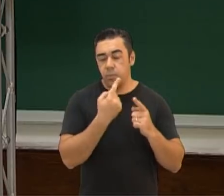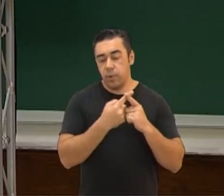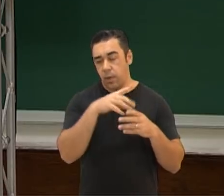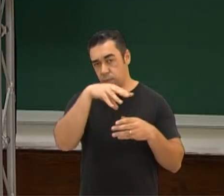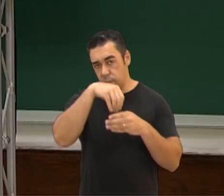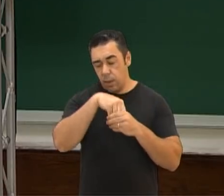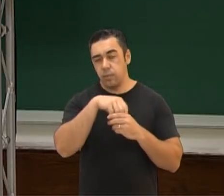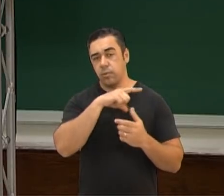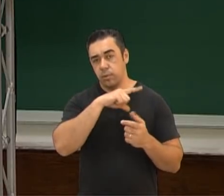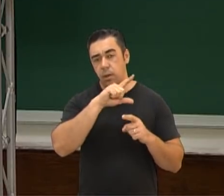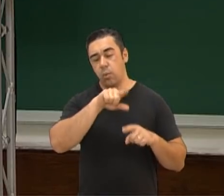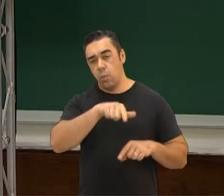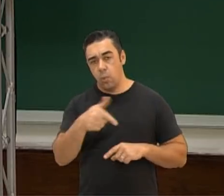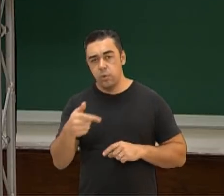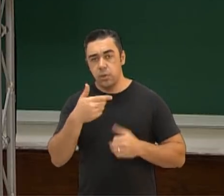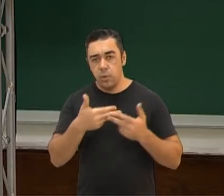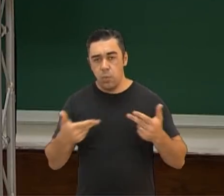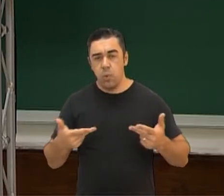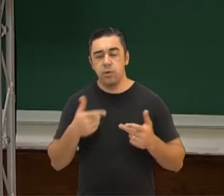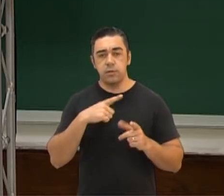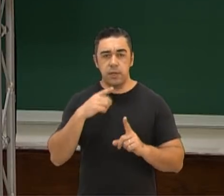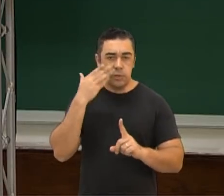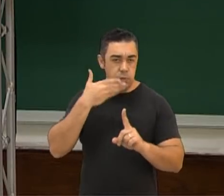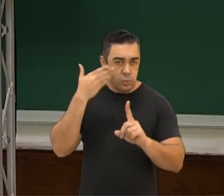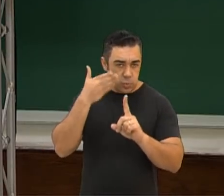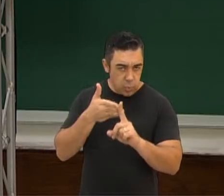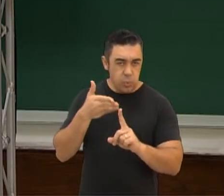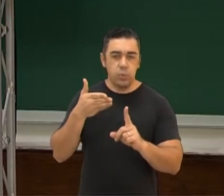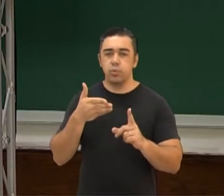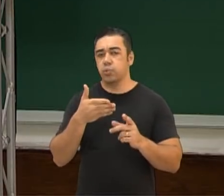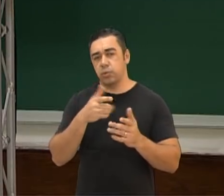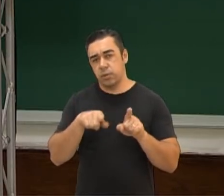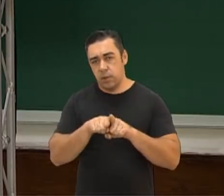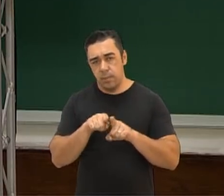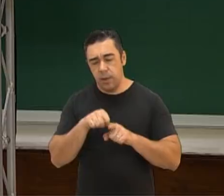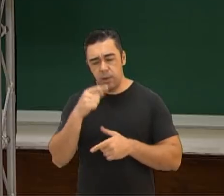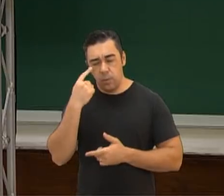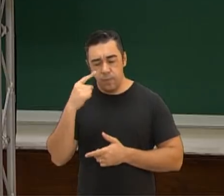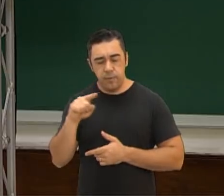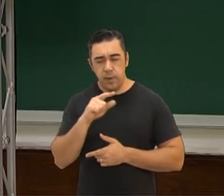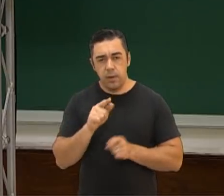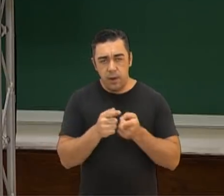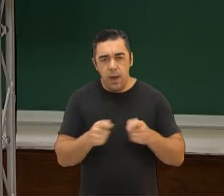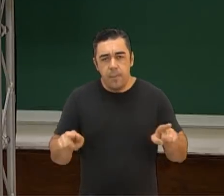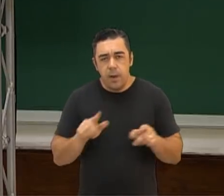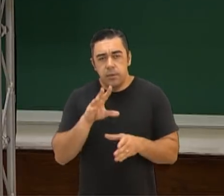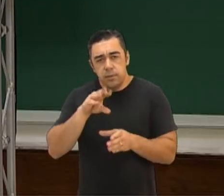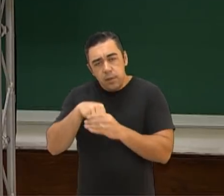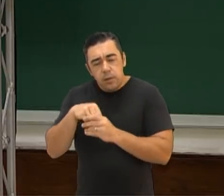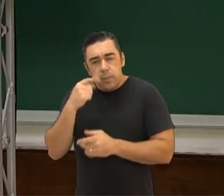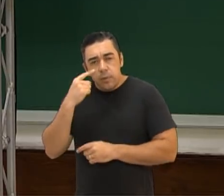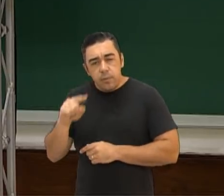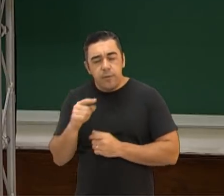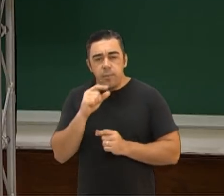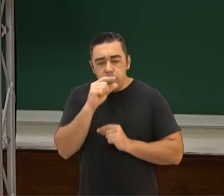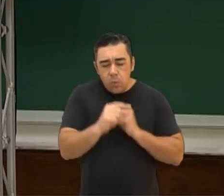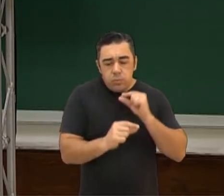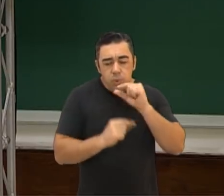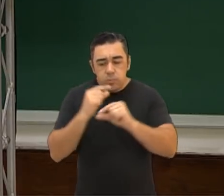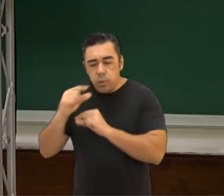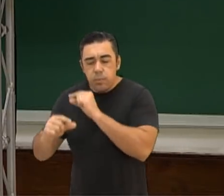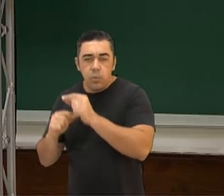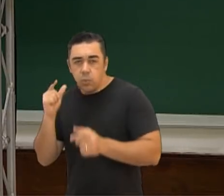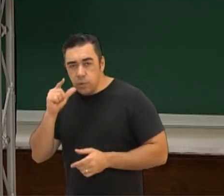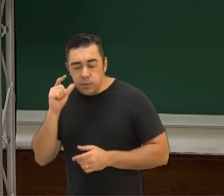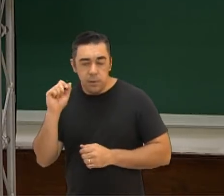elementos discursivos, literários, linguísticos para trabalhar, mas a gente vai trazendo os fragmentos aos poucos para a gente poder se deliciar aí com